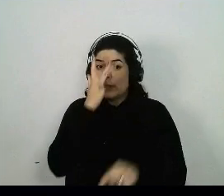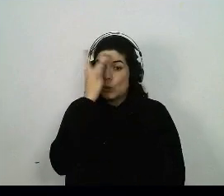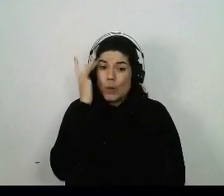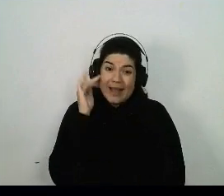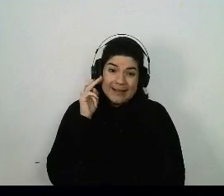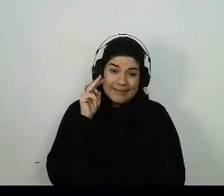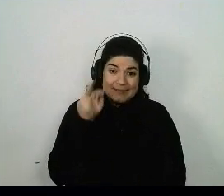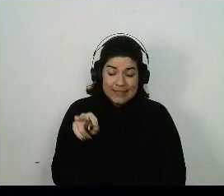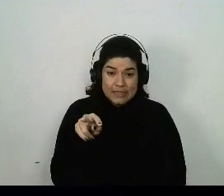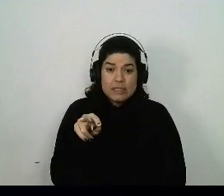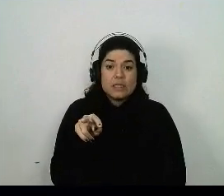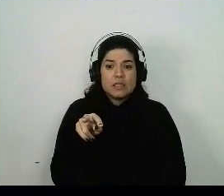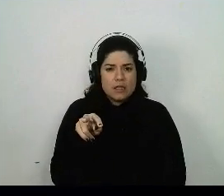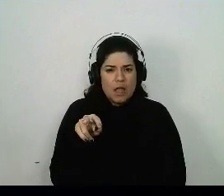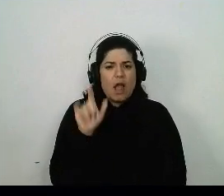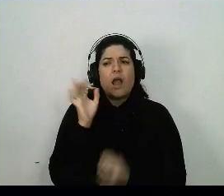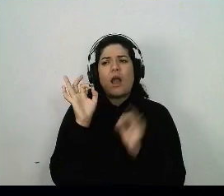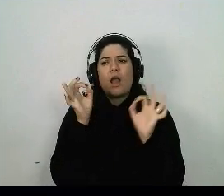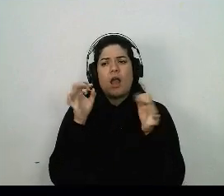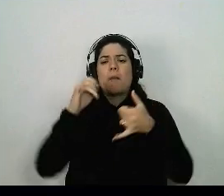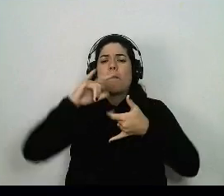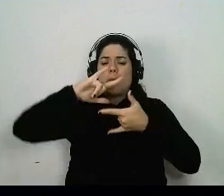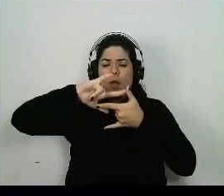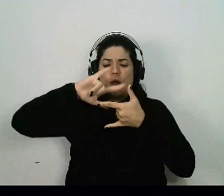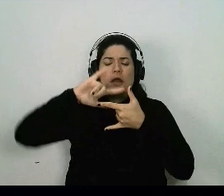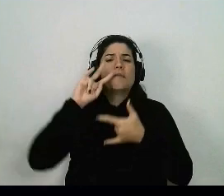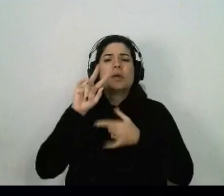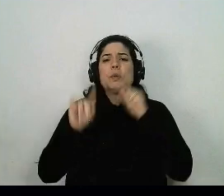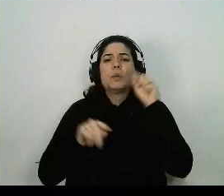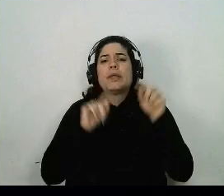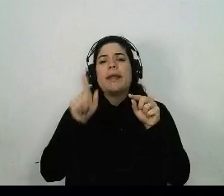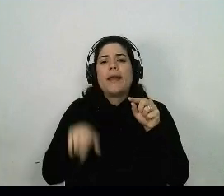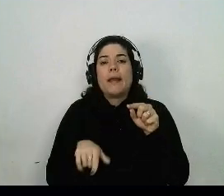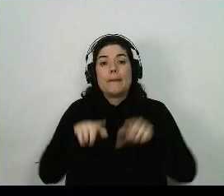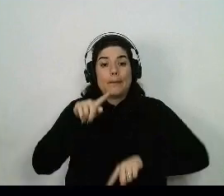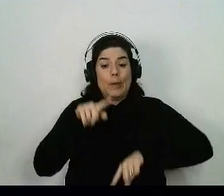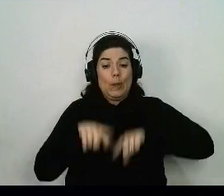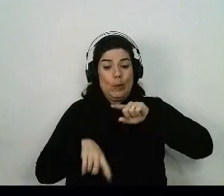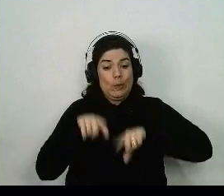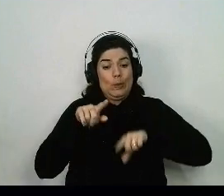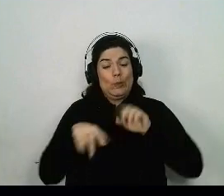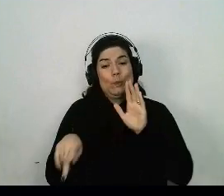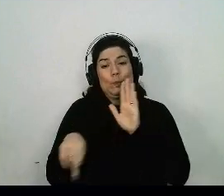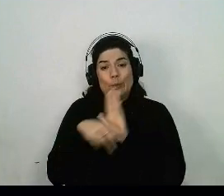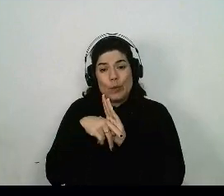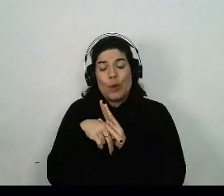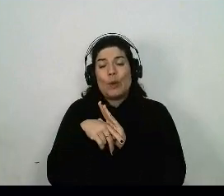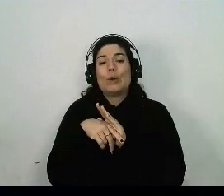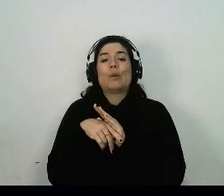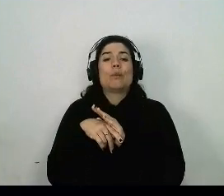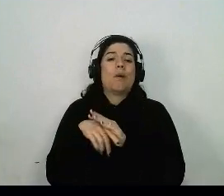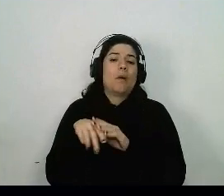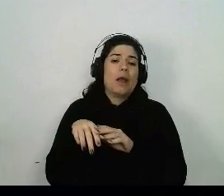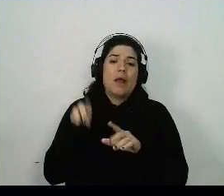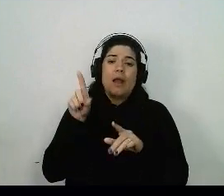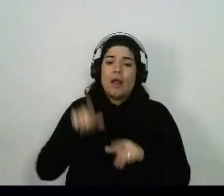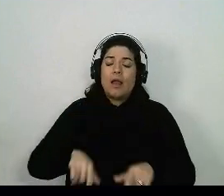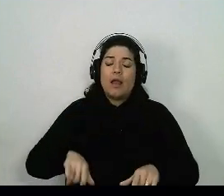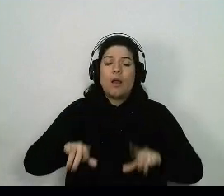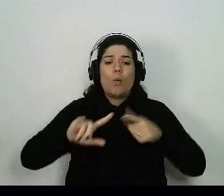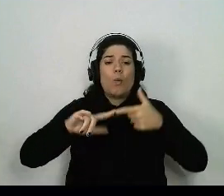beleza, é Microsoft, então vou olhar somente para o que é Microsoft, os produtos Microsoft, Windows, SQL, Visual Studio Code, Visual